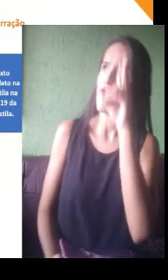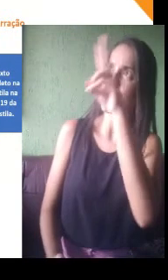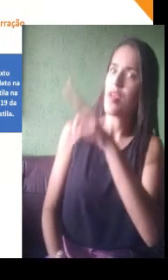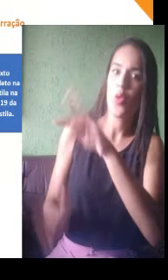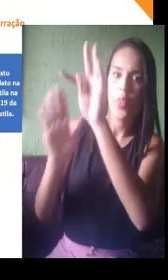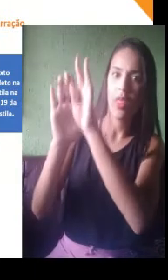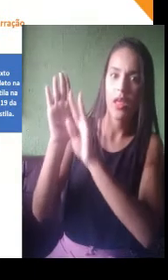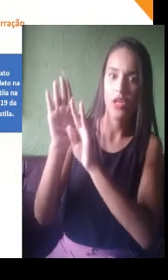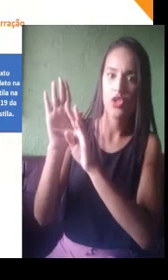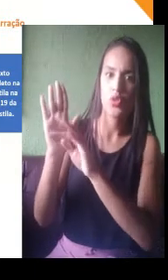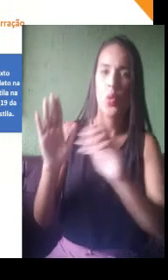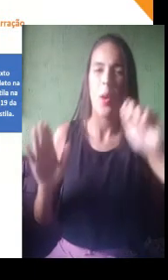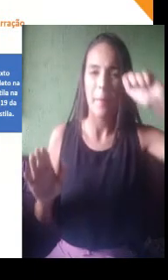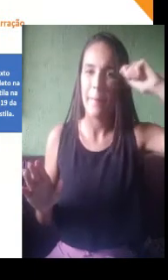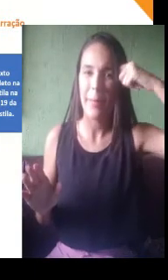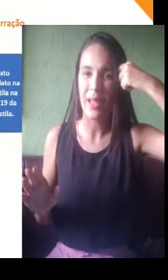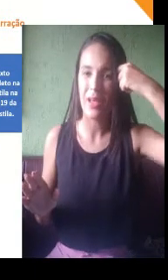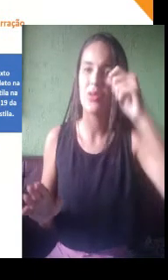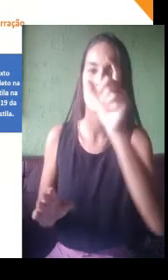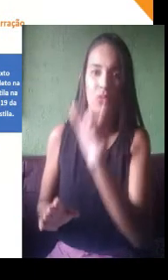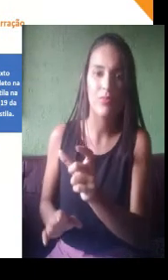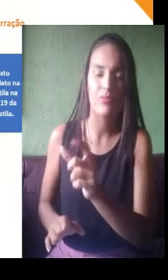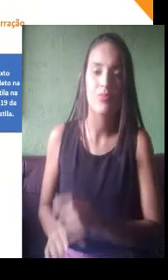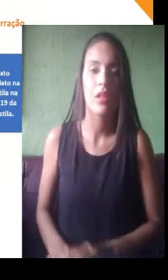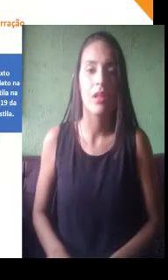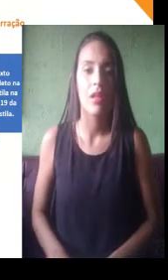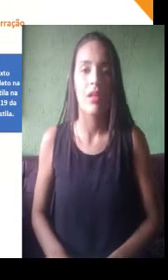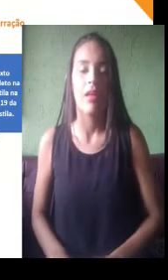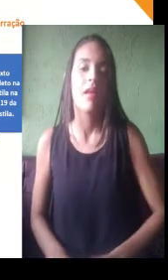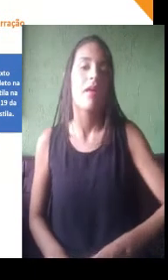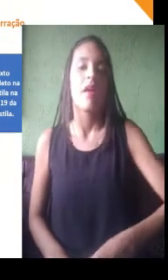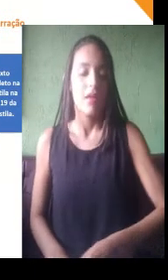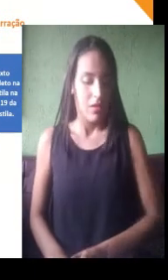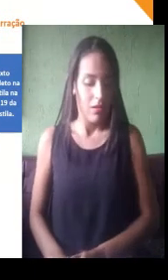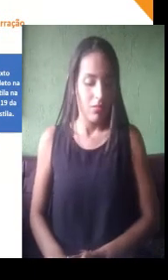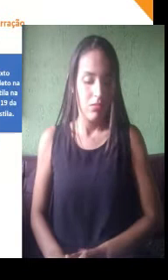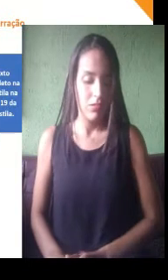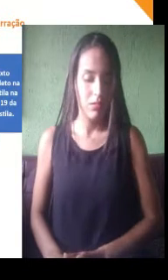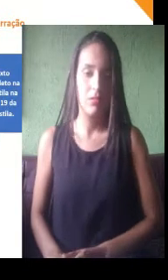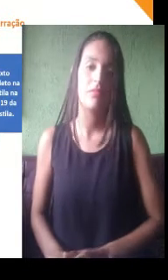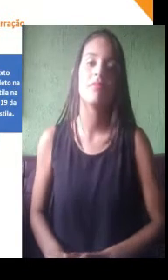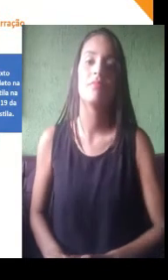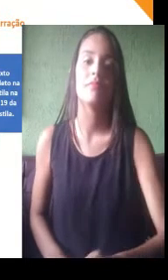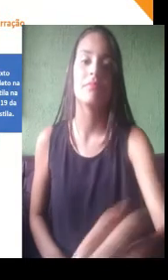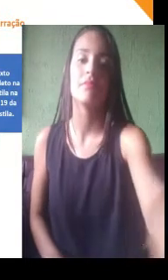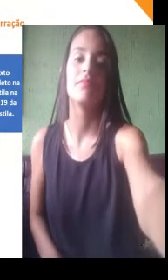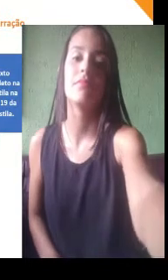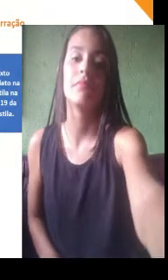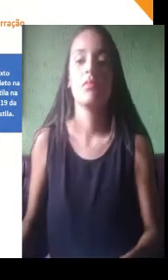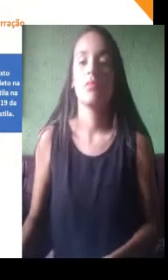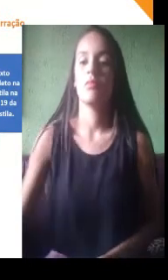de argumentação, né? Esse destaque que eu estou colocando aqui, olha. O destaque de argumentação, está tudo totalmente em negrito,